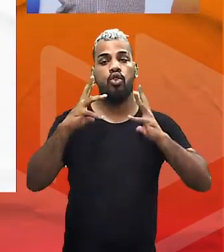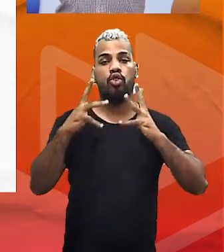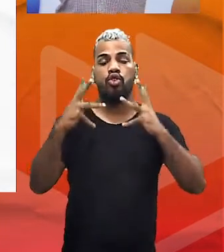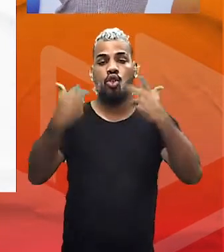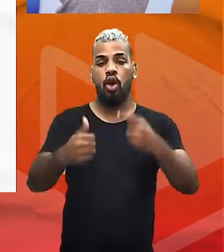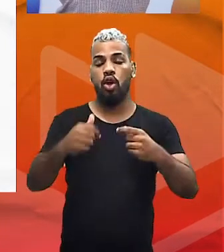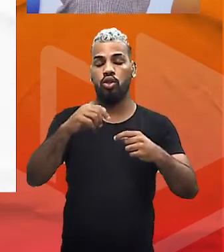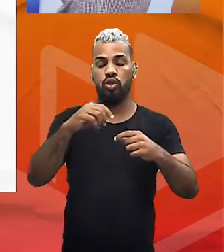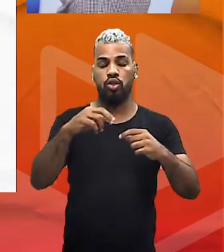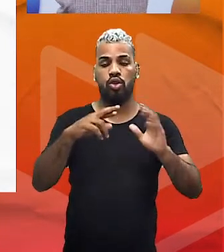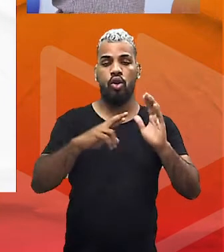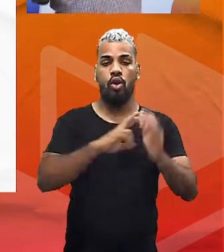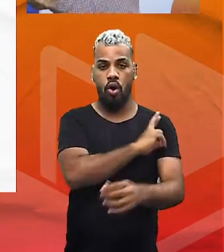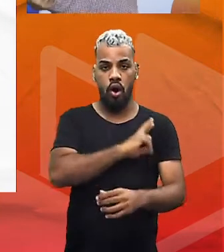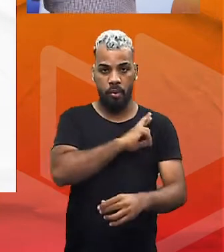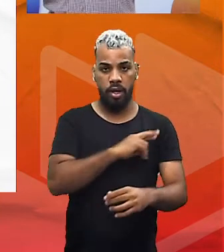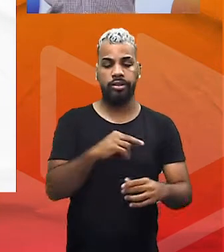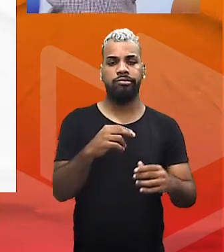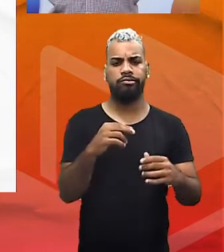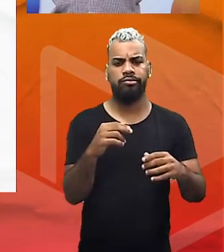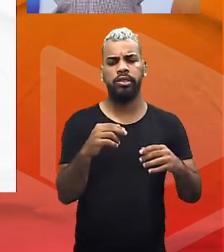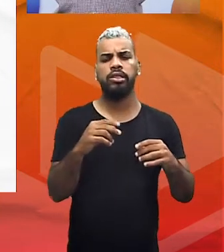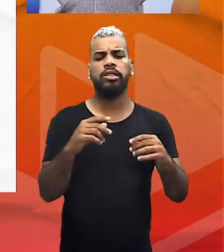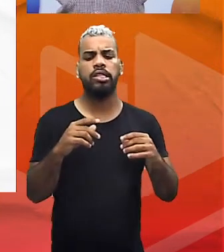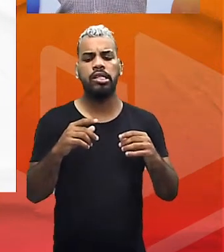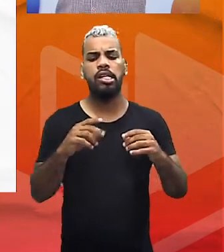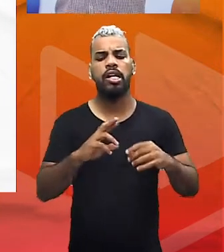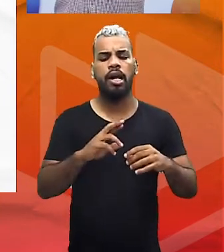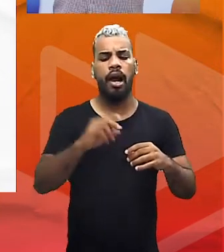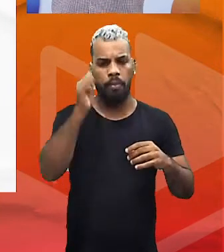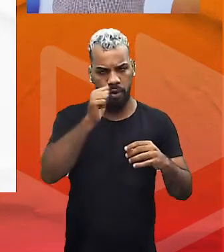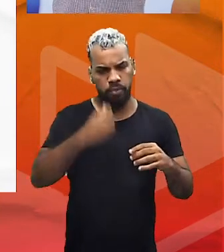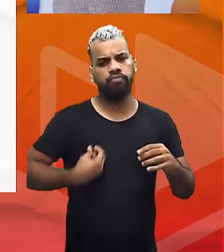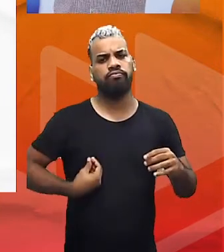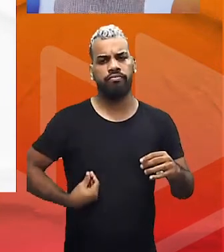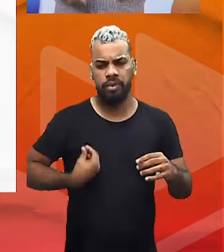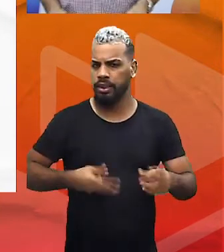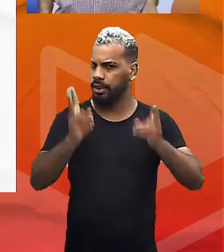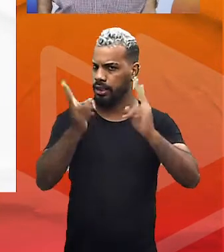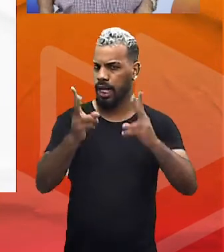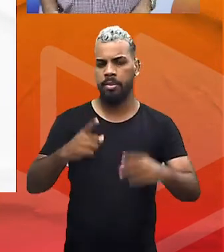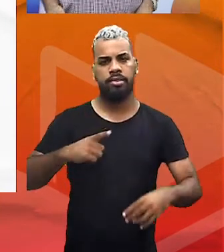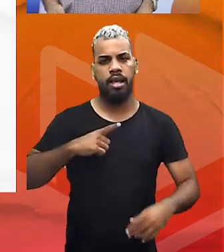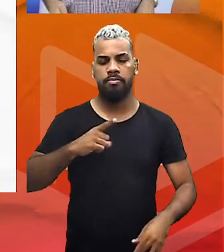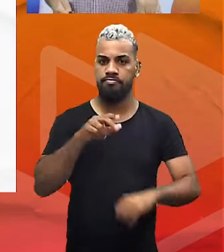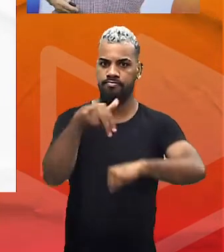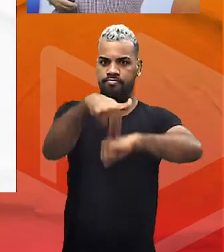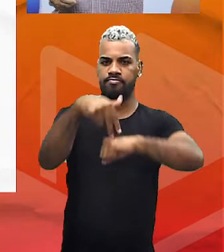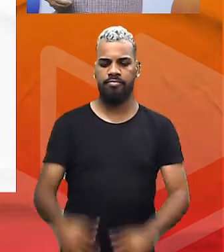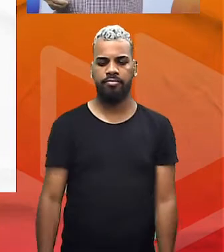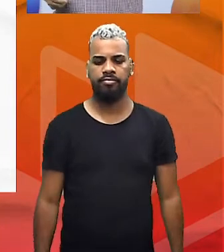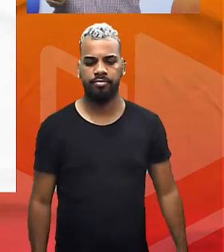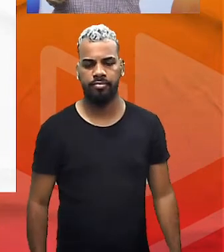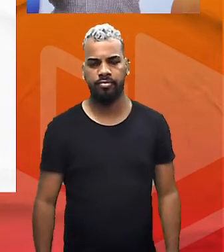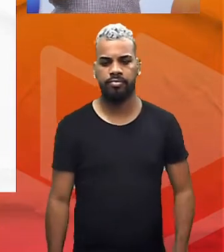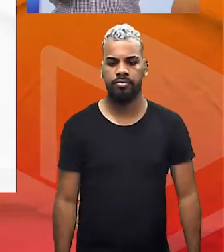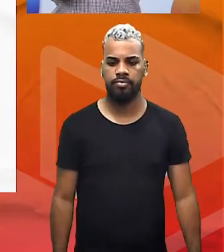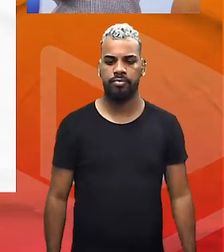romances realistas, naturalistas, foram romances que a mulher esteve sempre em primeiro plano. Tá? Então, esse